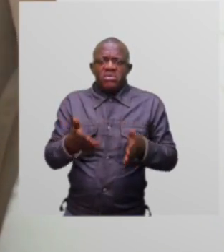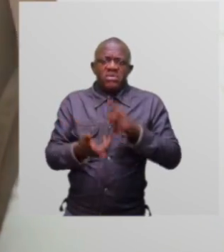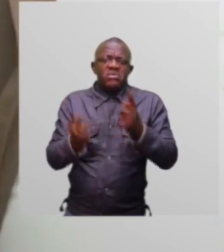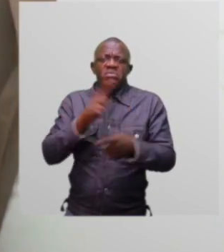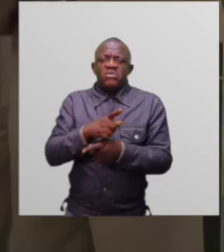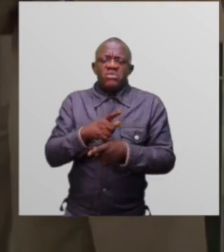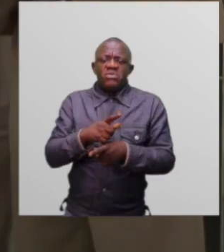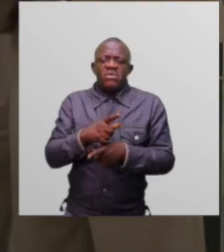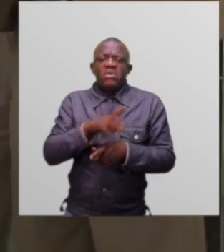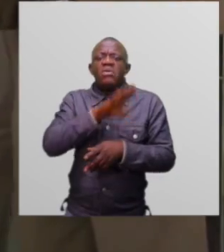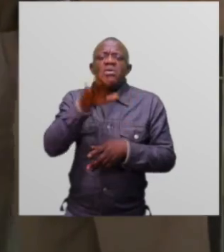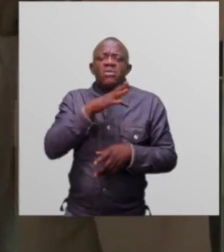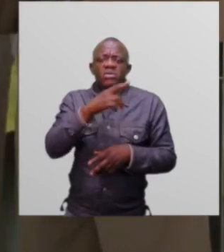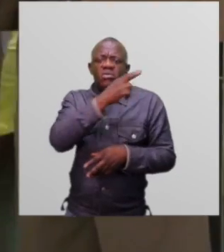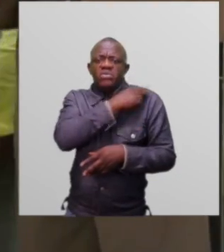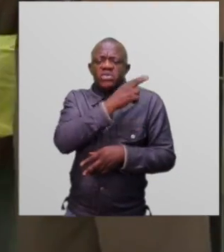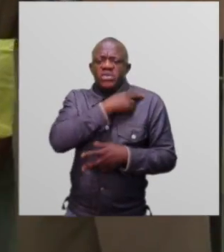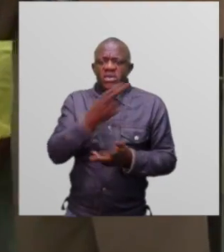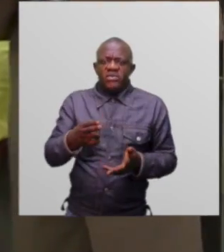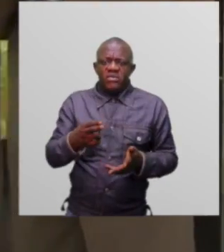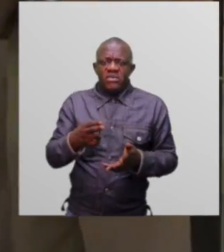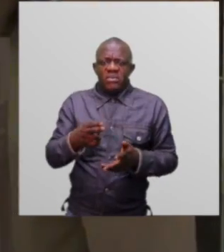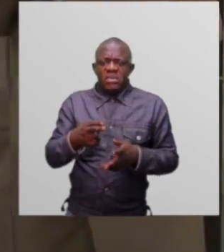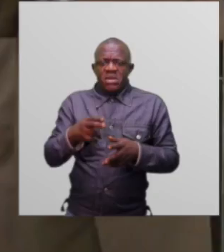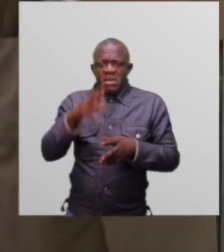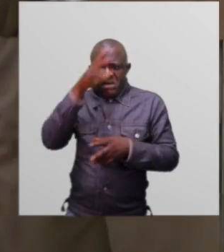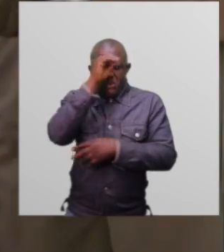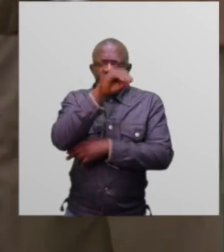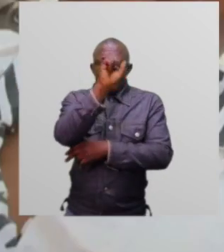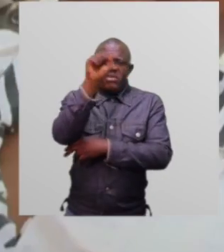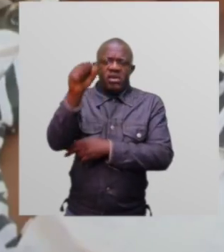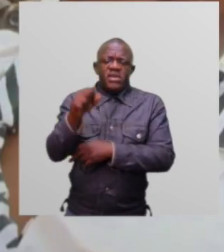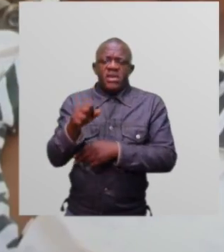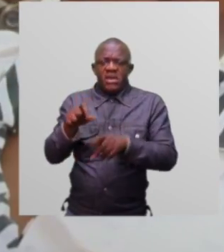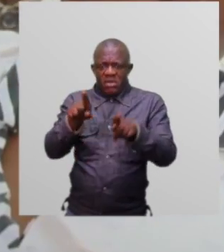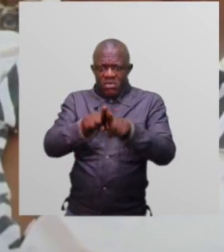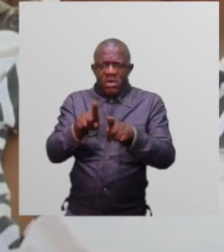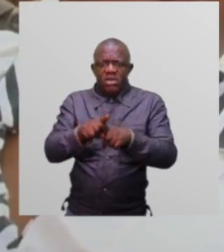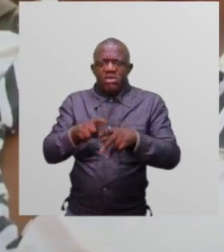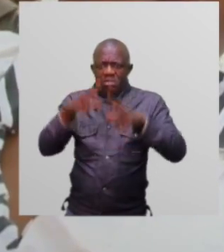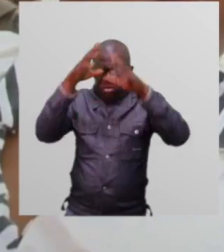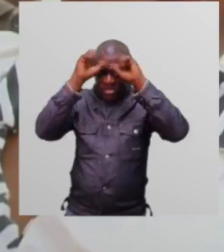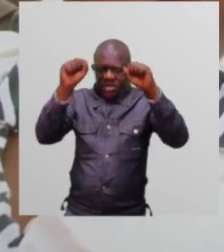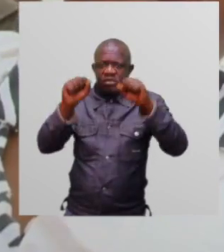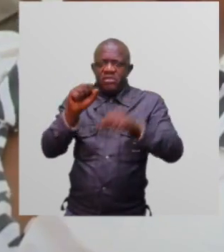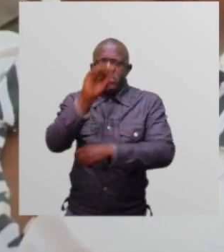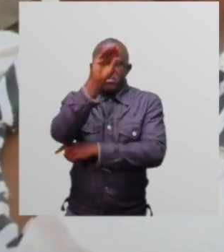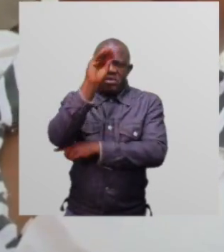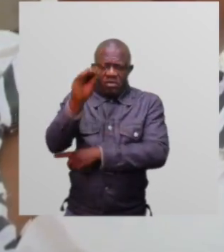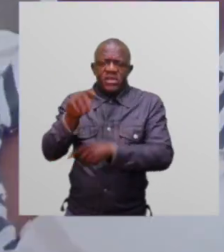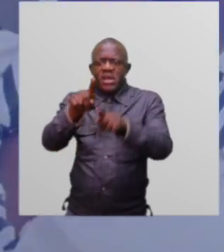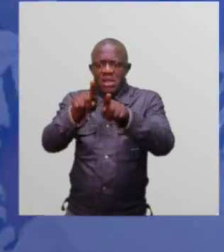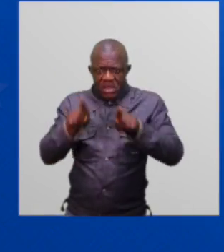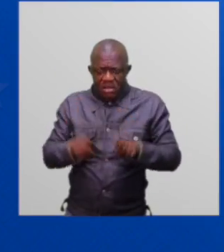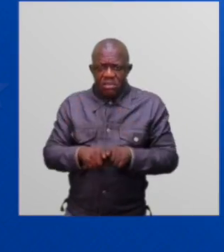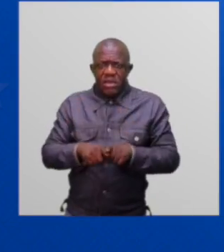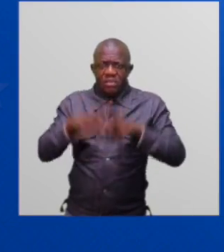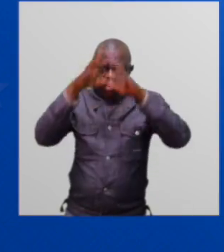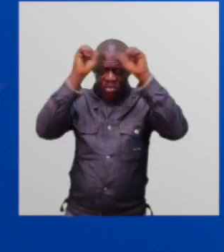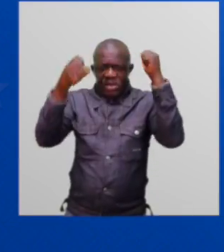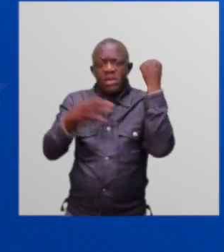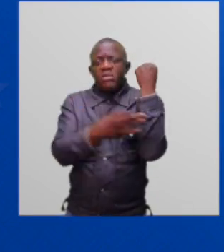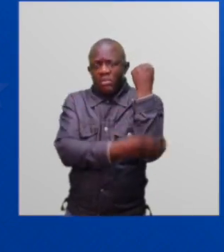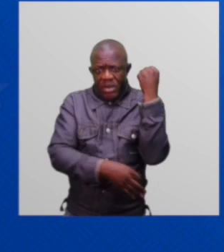administrador é considerado um órgão auxiliar do Presidente da República, ou seja, o Presidente da República